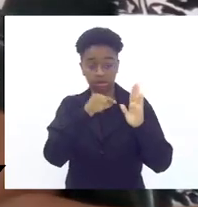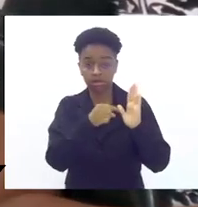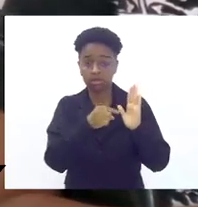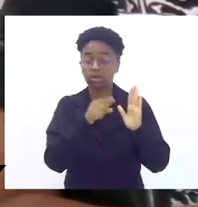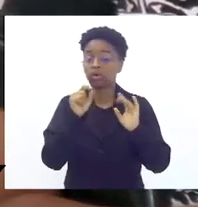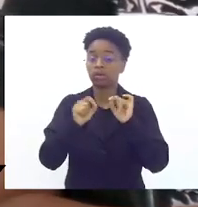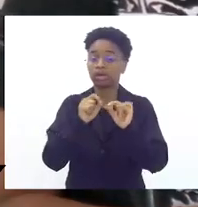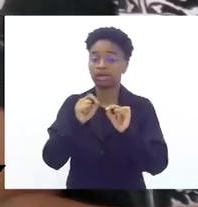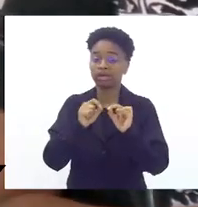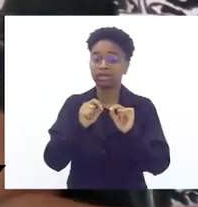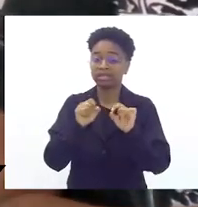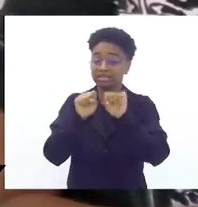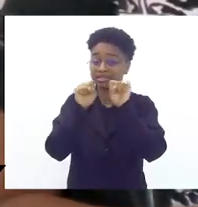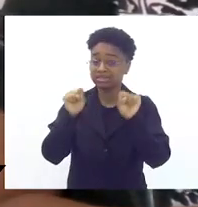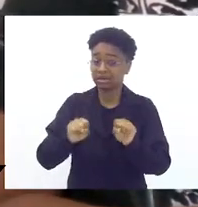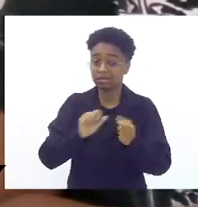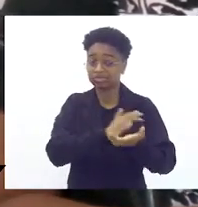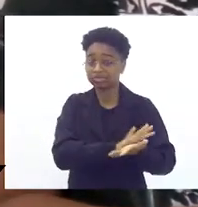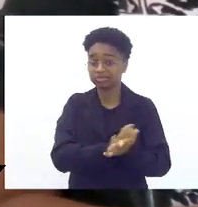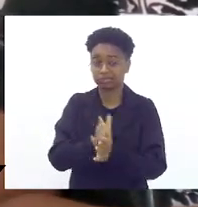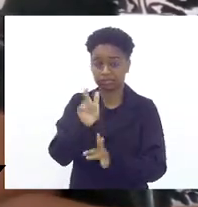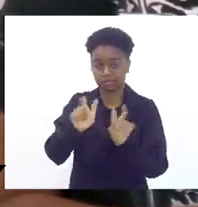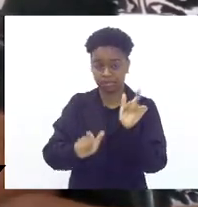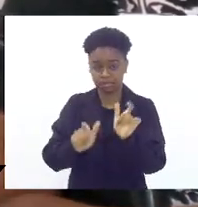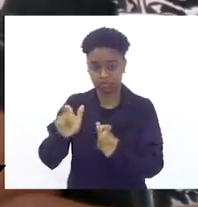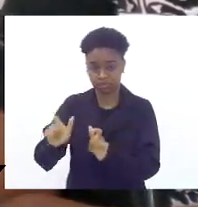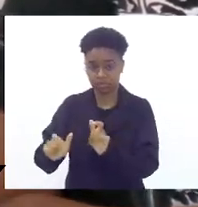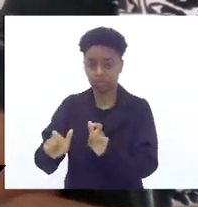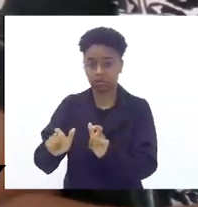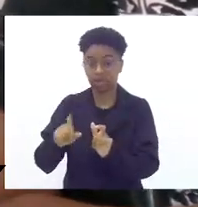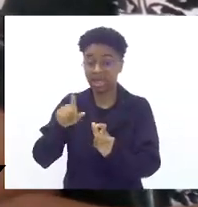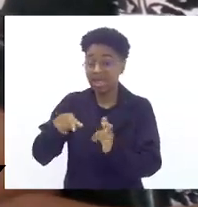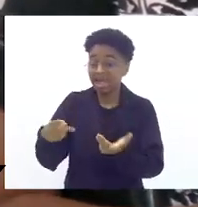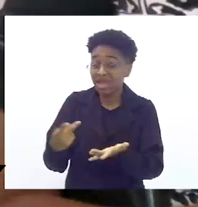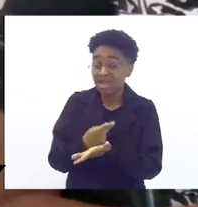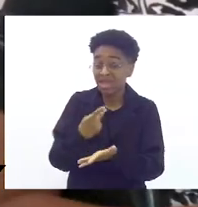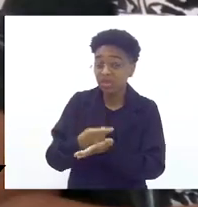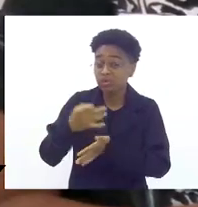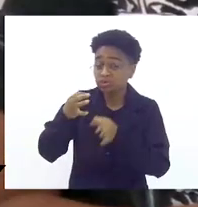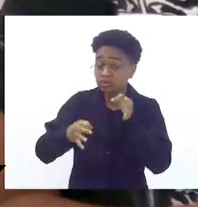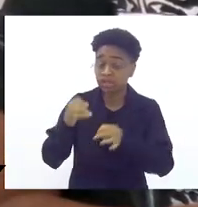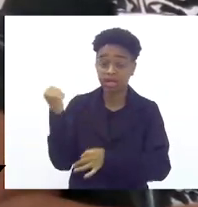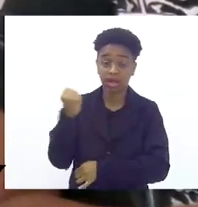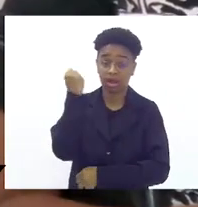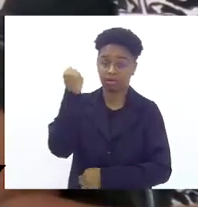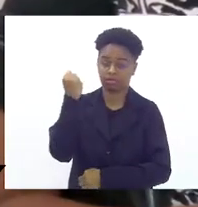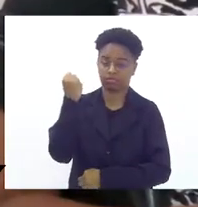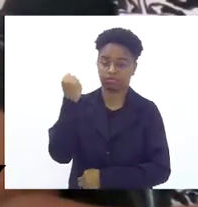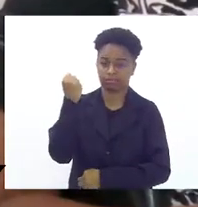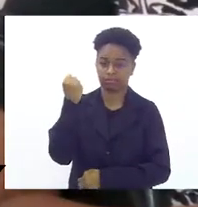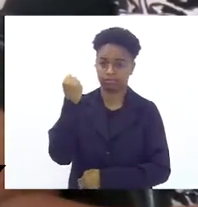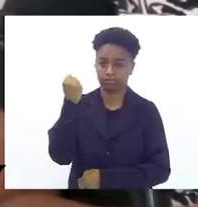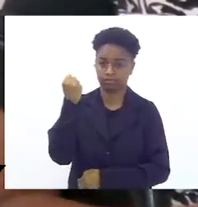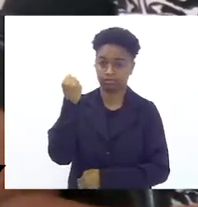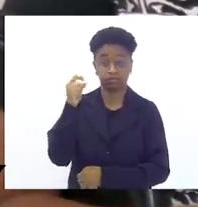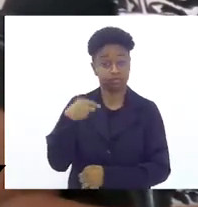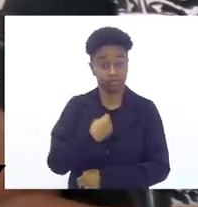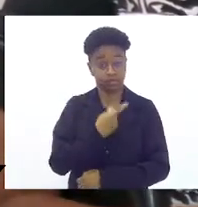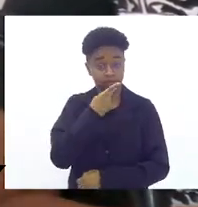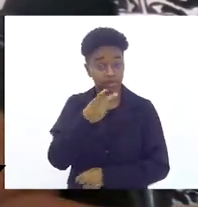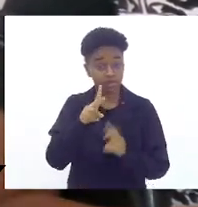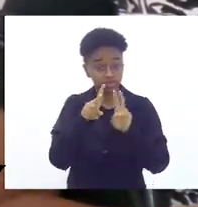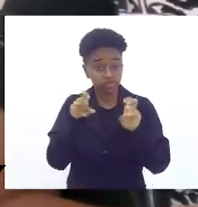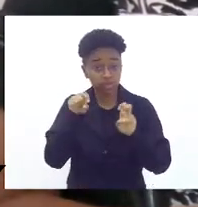um sistema de moer gente e completa é um erro judiciário gravíssimo é disso que a gente fala hoje